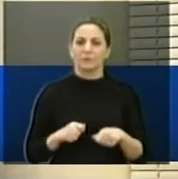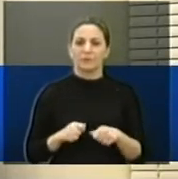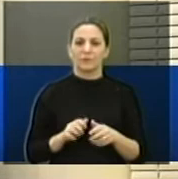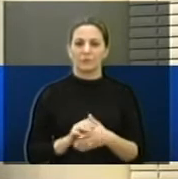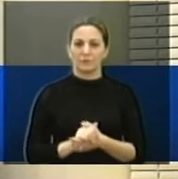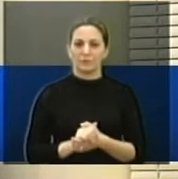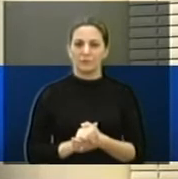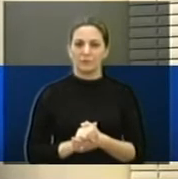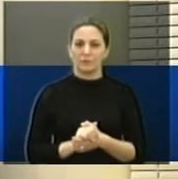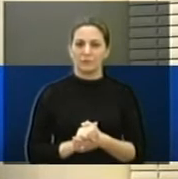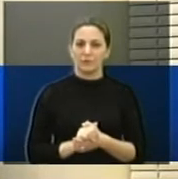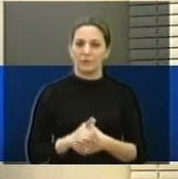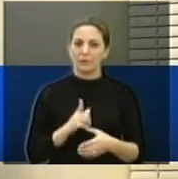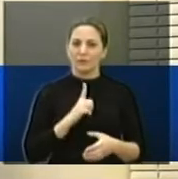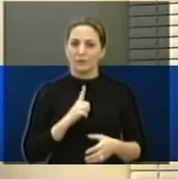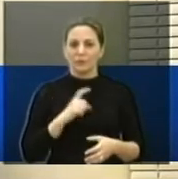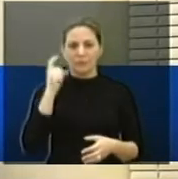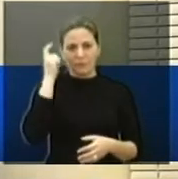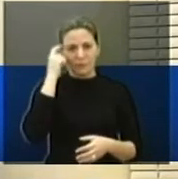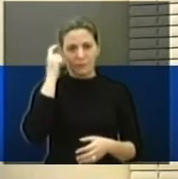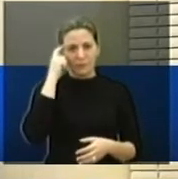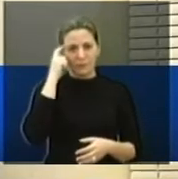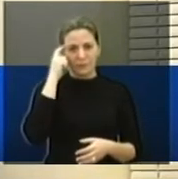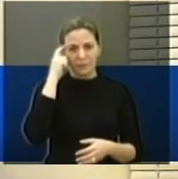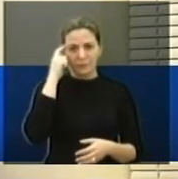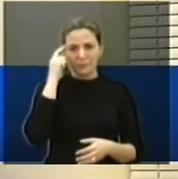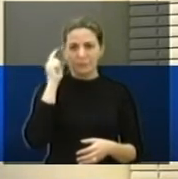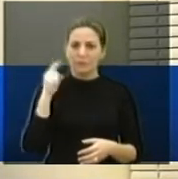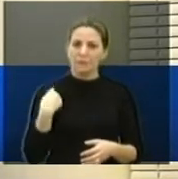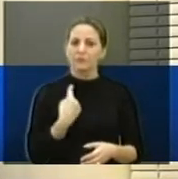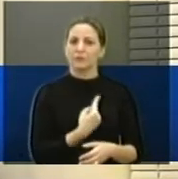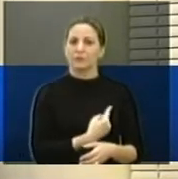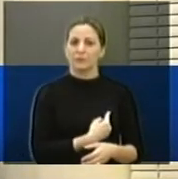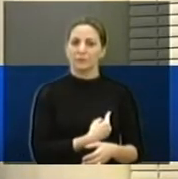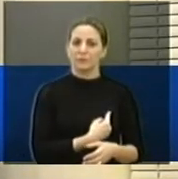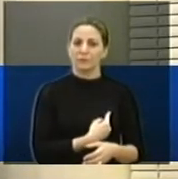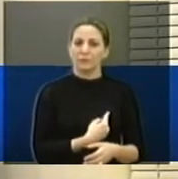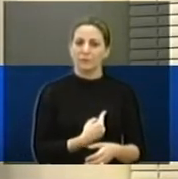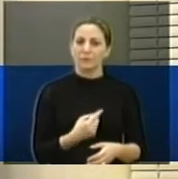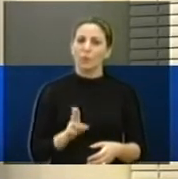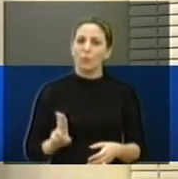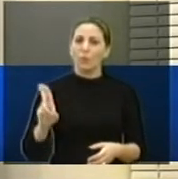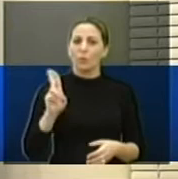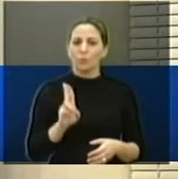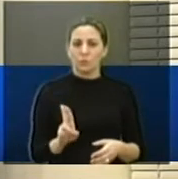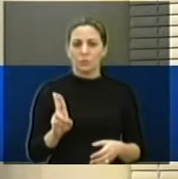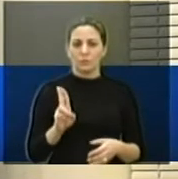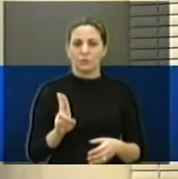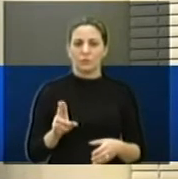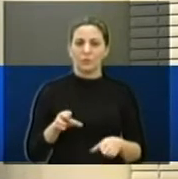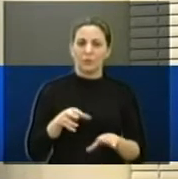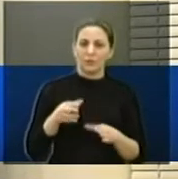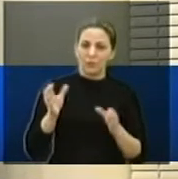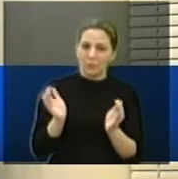eu tive até pensando meu deus gente pra que serve a comissão de transporte